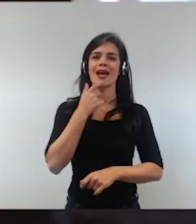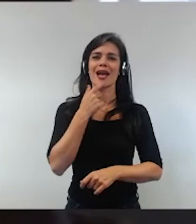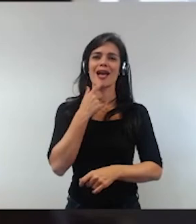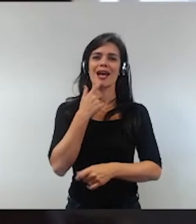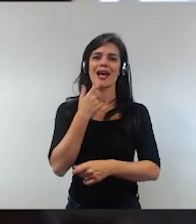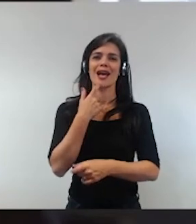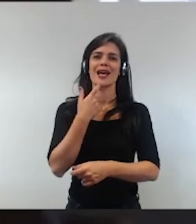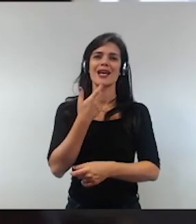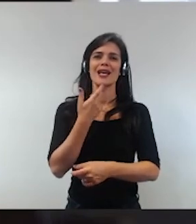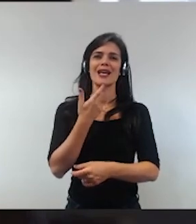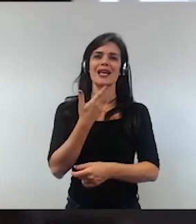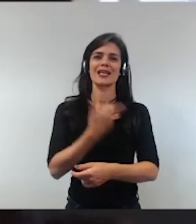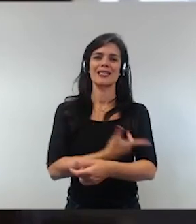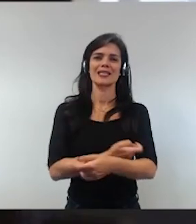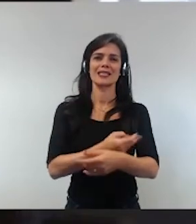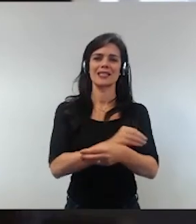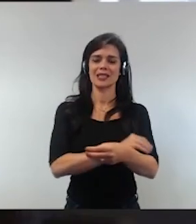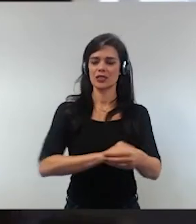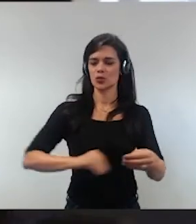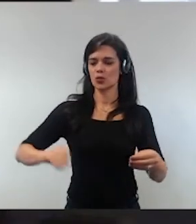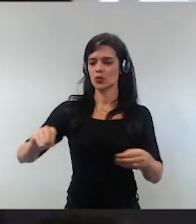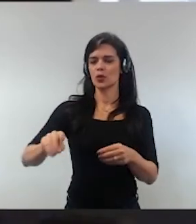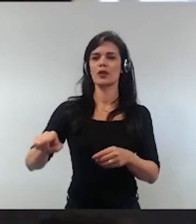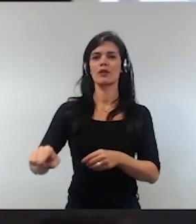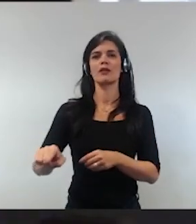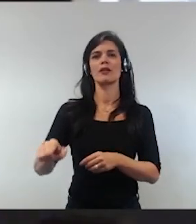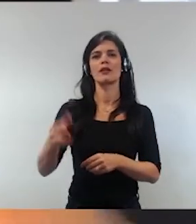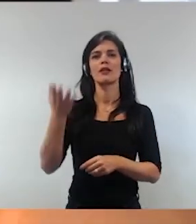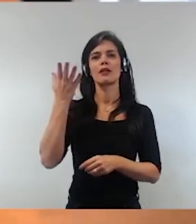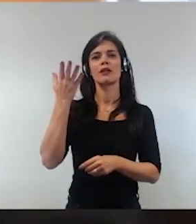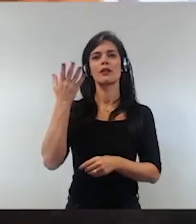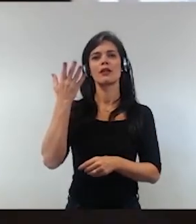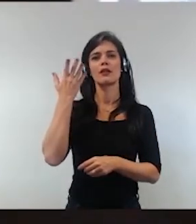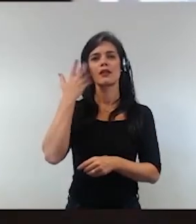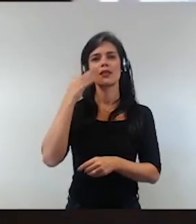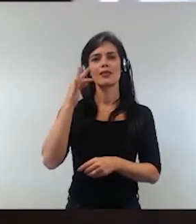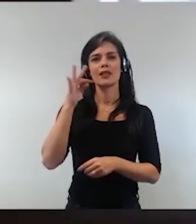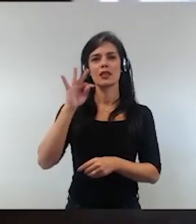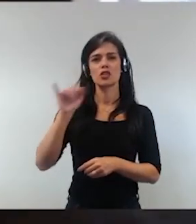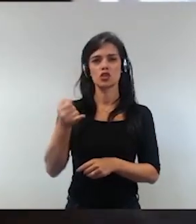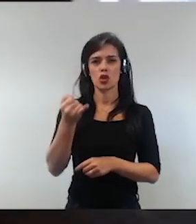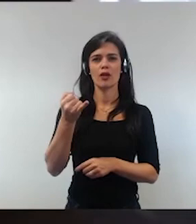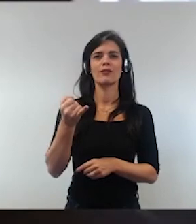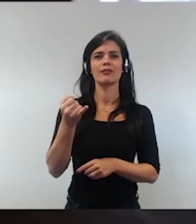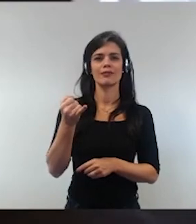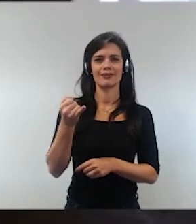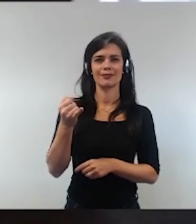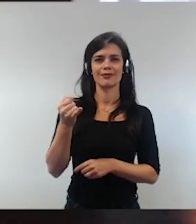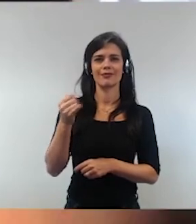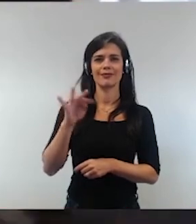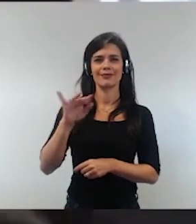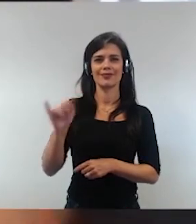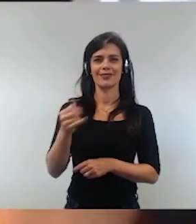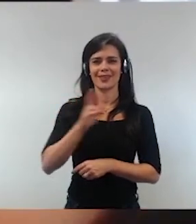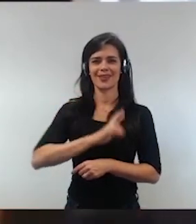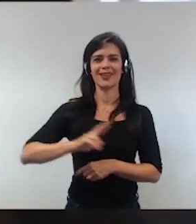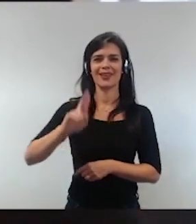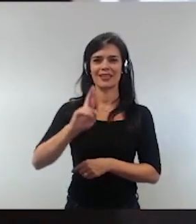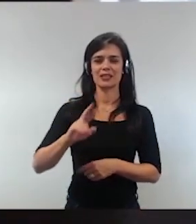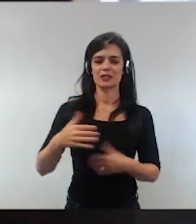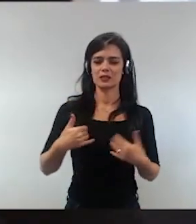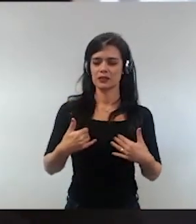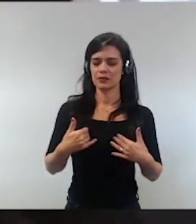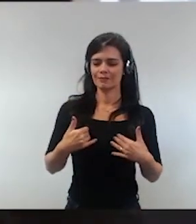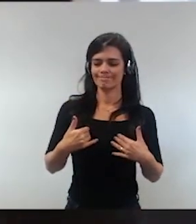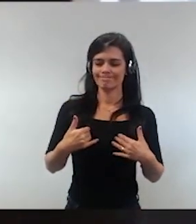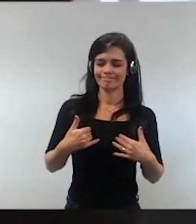criança cuja família é testemunha de Jeová. E é muito interessante porque essa juíza se aproxima muito dessa situação. Ela sai um pouco do papel